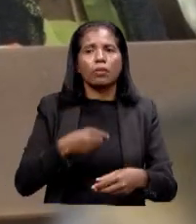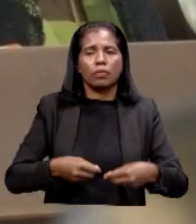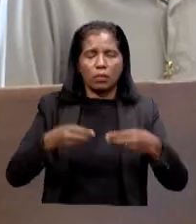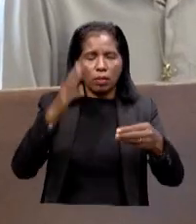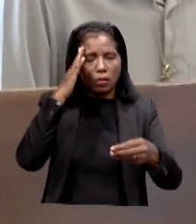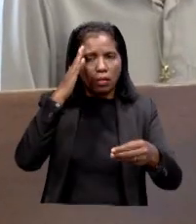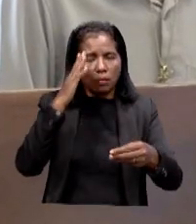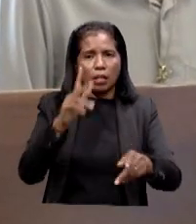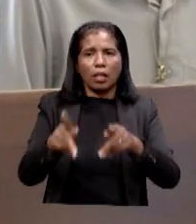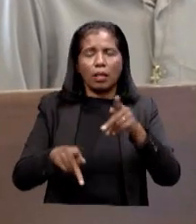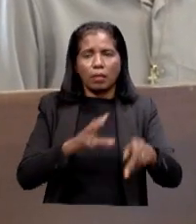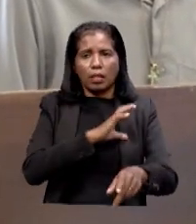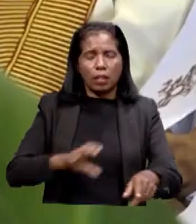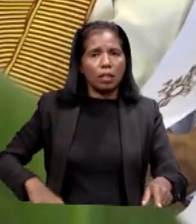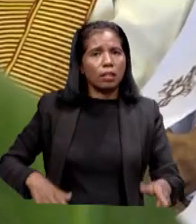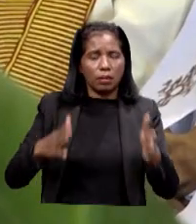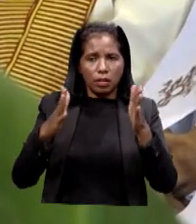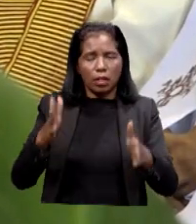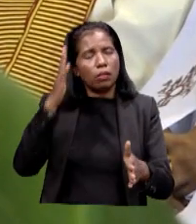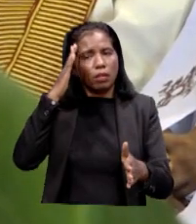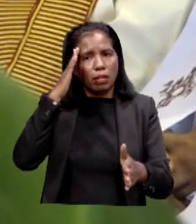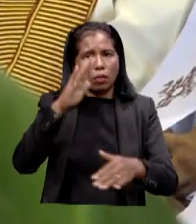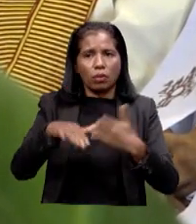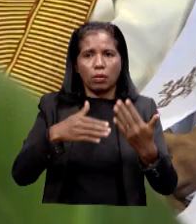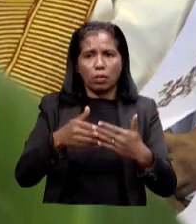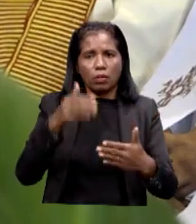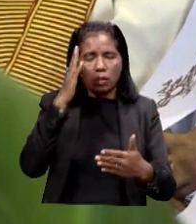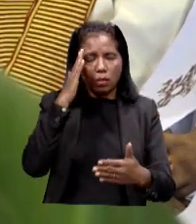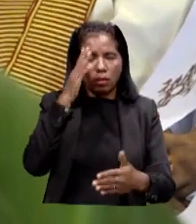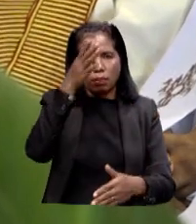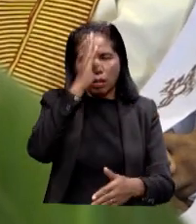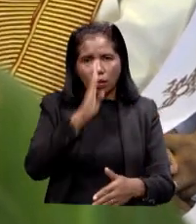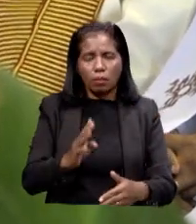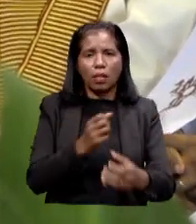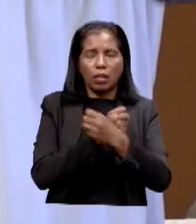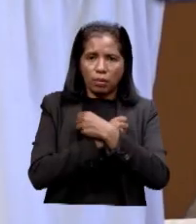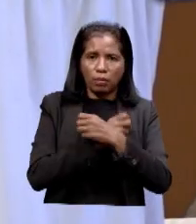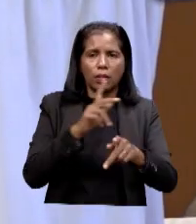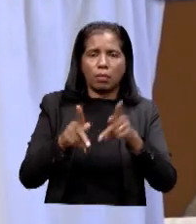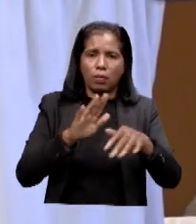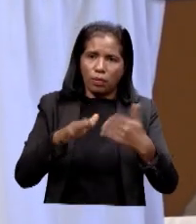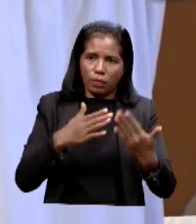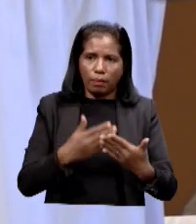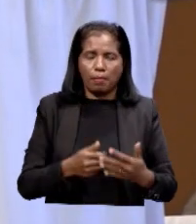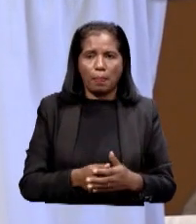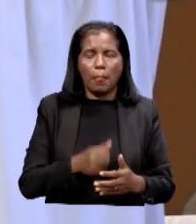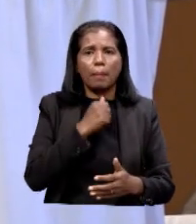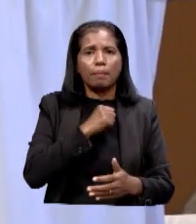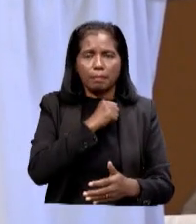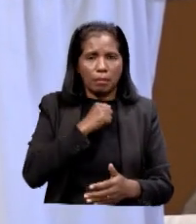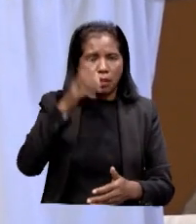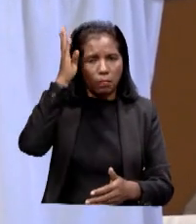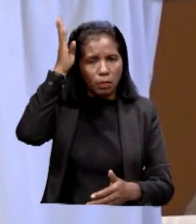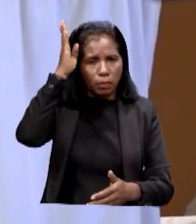a Tutau e a Ida Gnaneu, Katak Maroma Kadome Emahotu. Arcebispo Arquidiocese